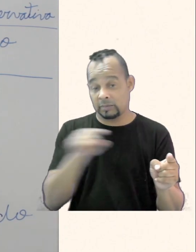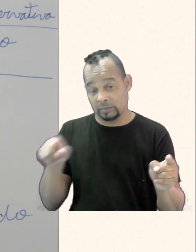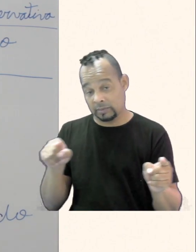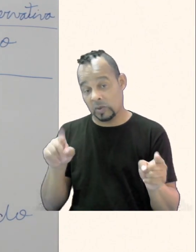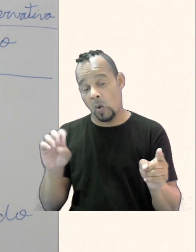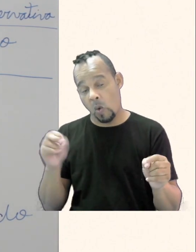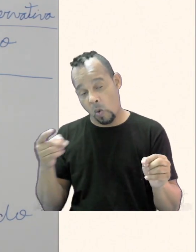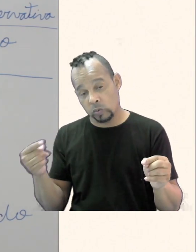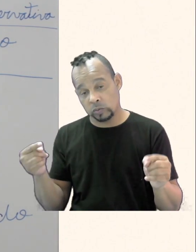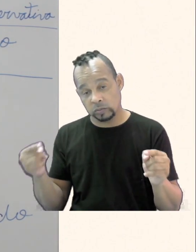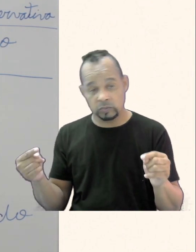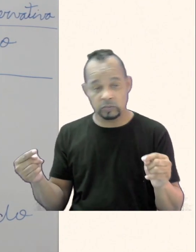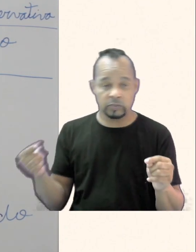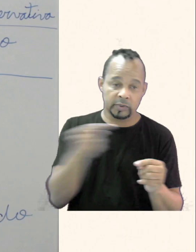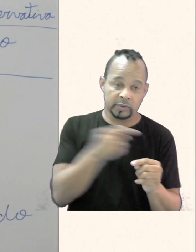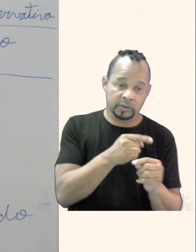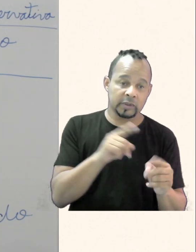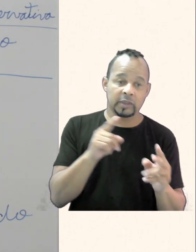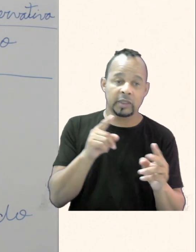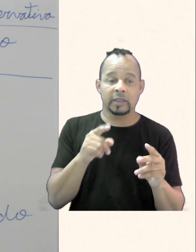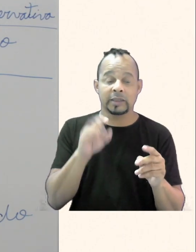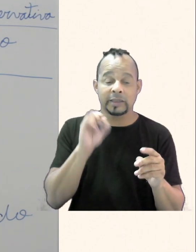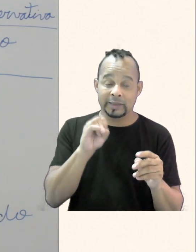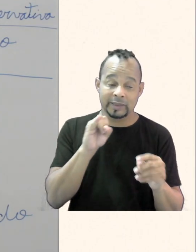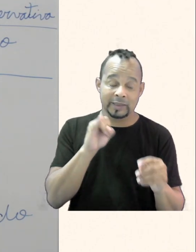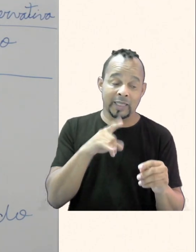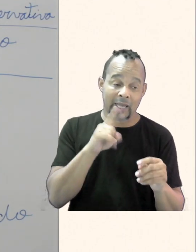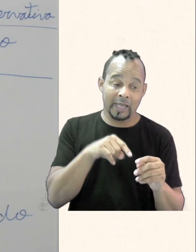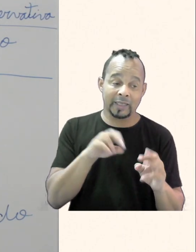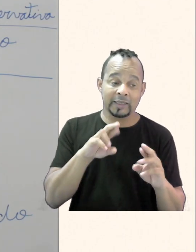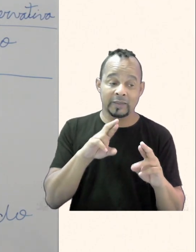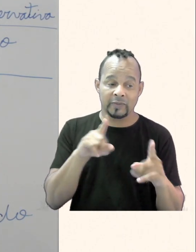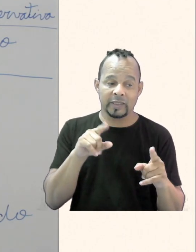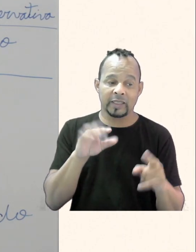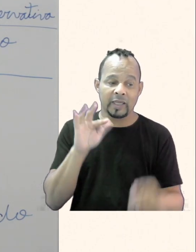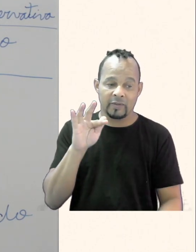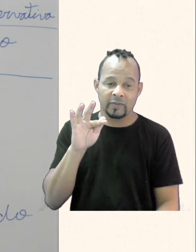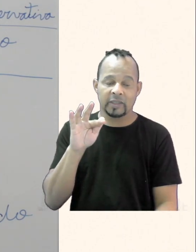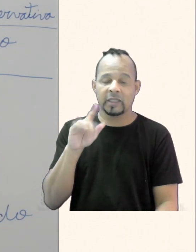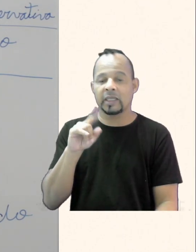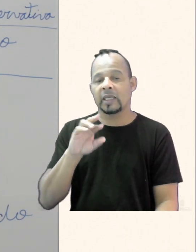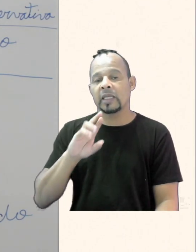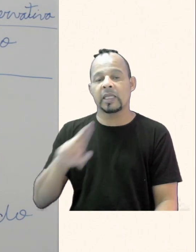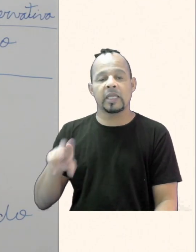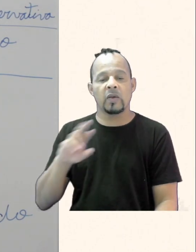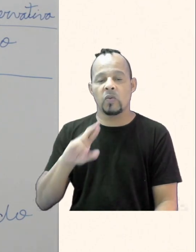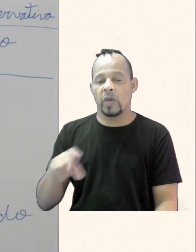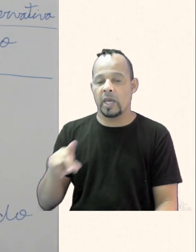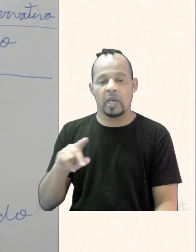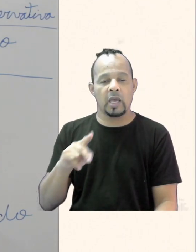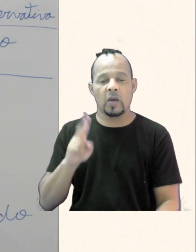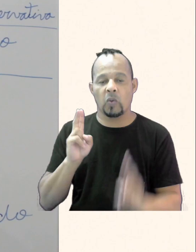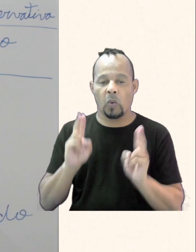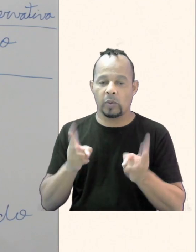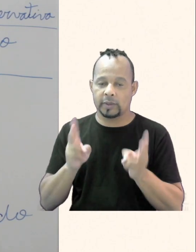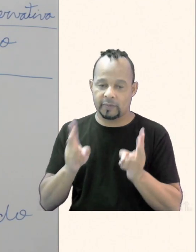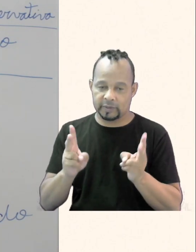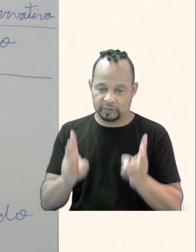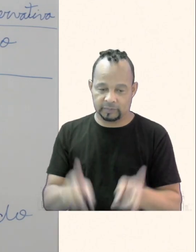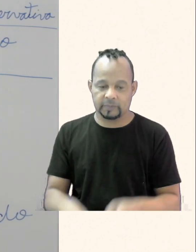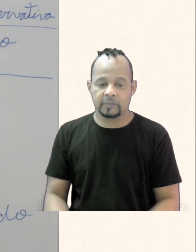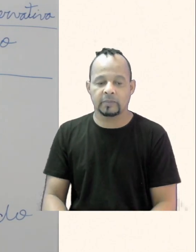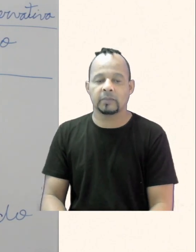conservativo. Se o rotacional de F for diferente de zero, F é não conservativo. Pronto.